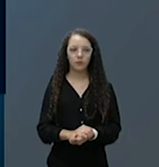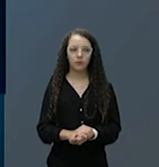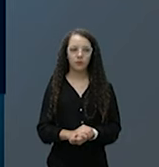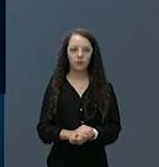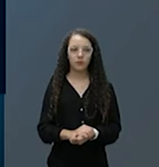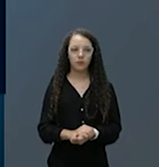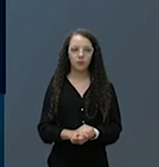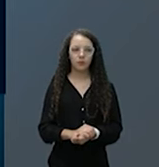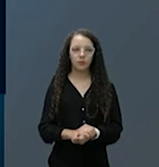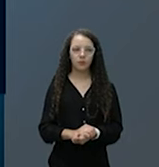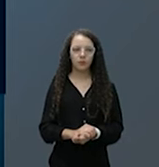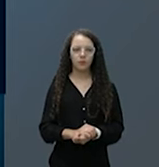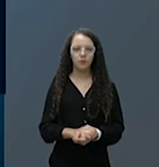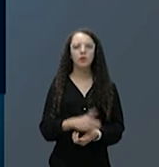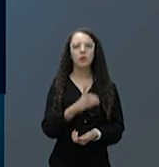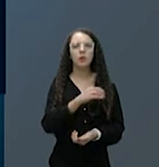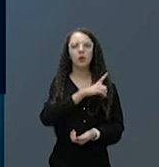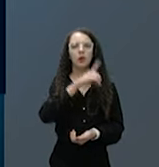do acórdão?